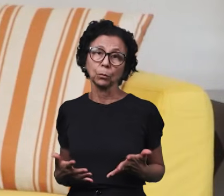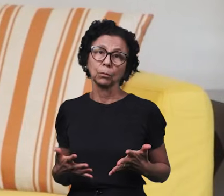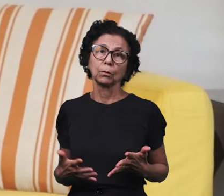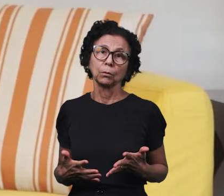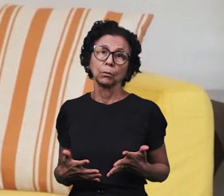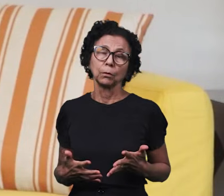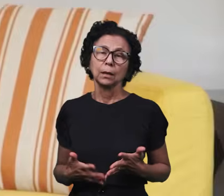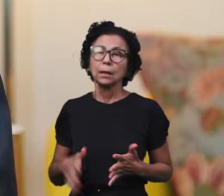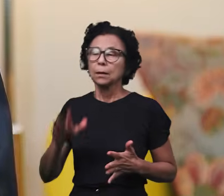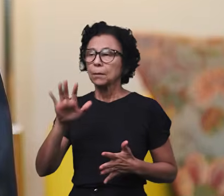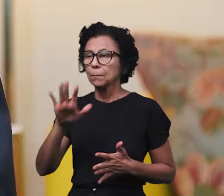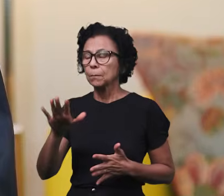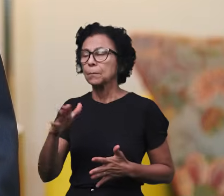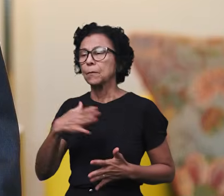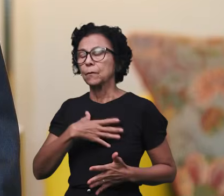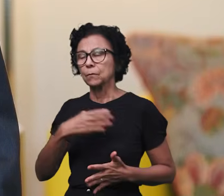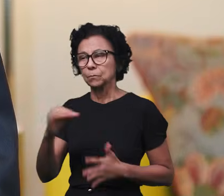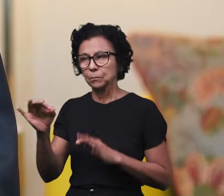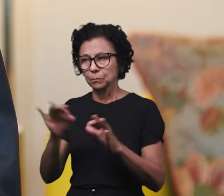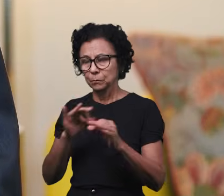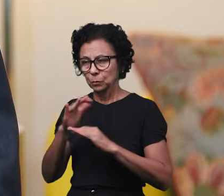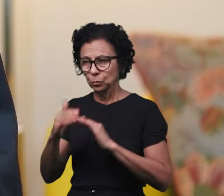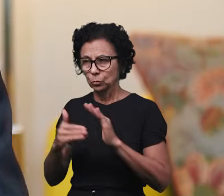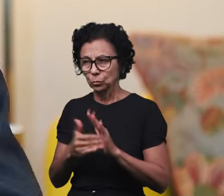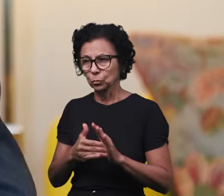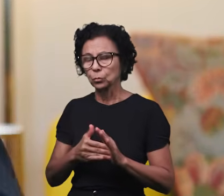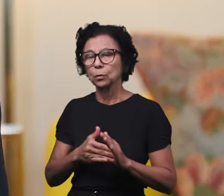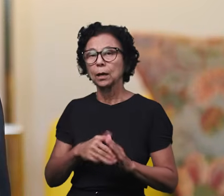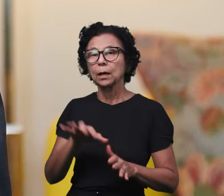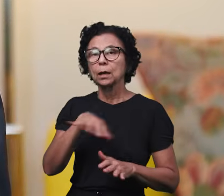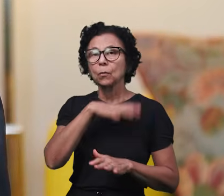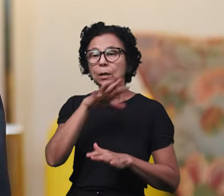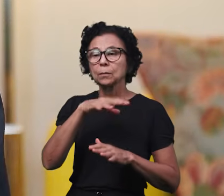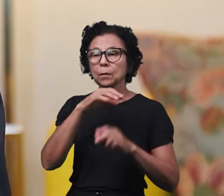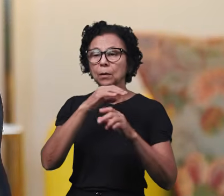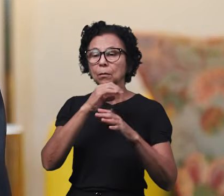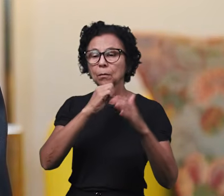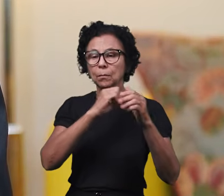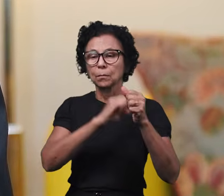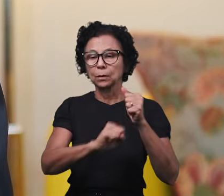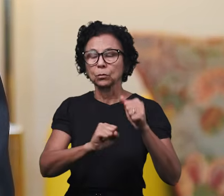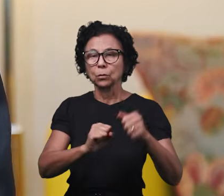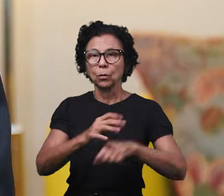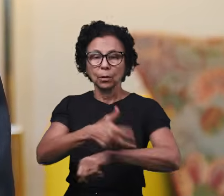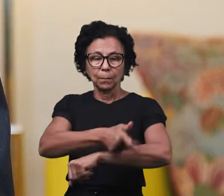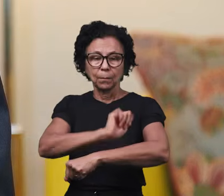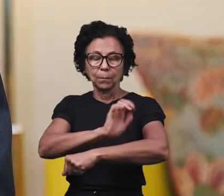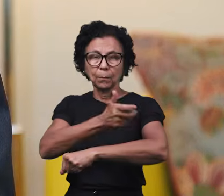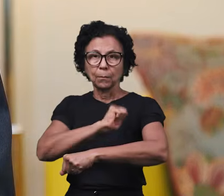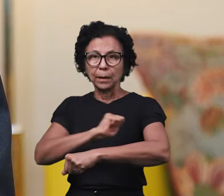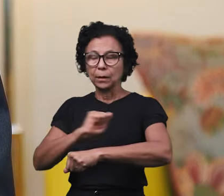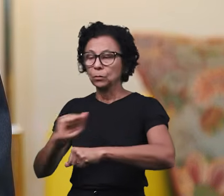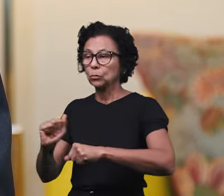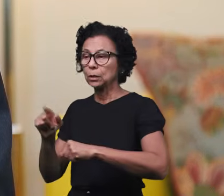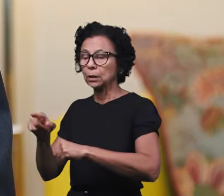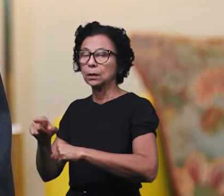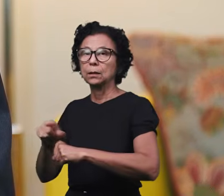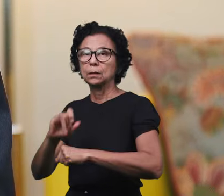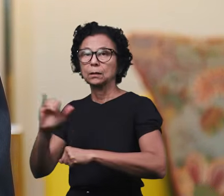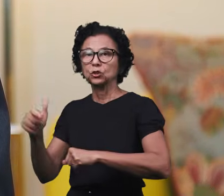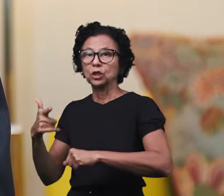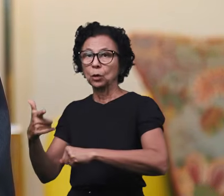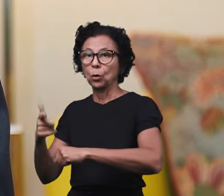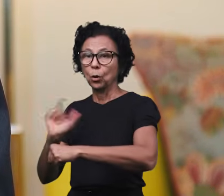Jacó. Esse encontro se refere a uma bênção que é profética, né? É o encontro do